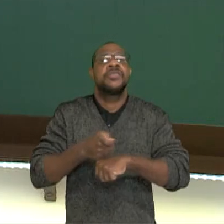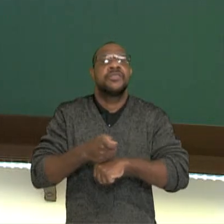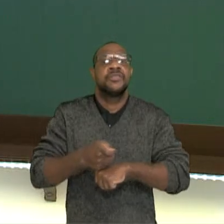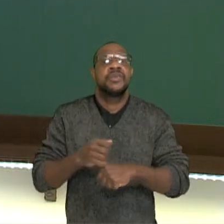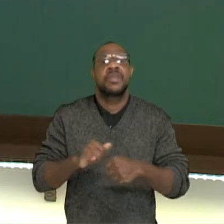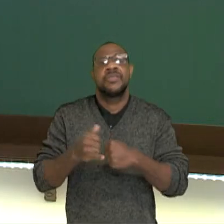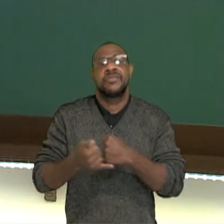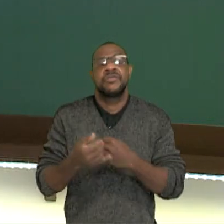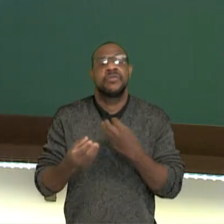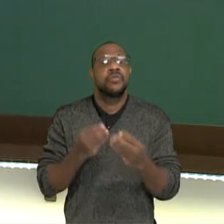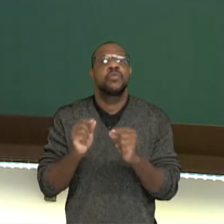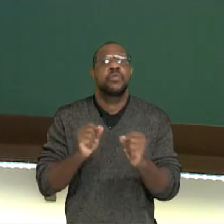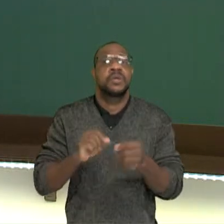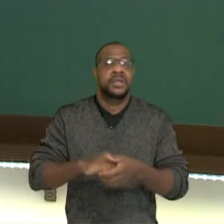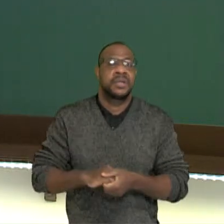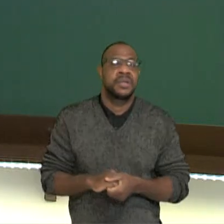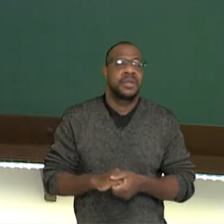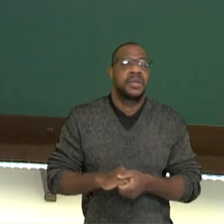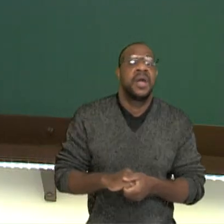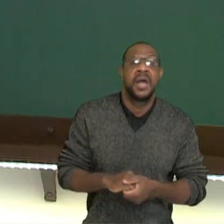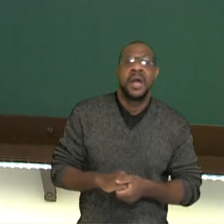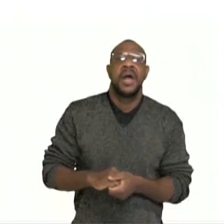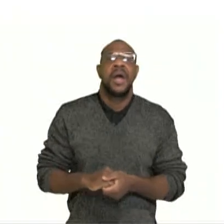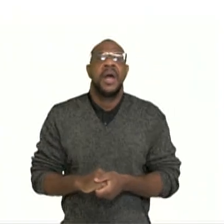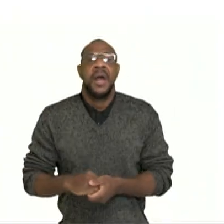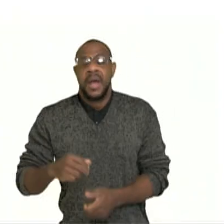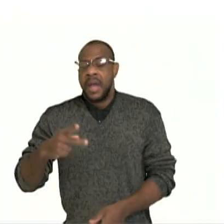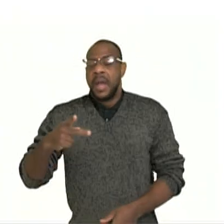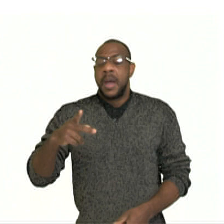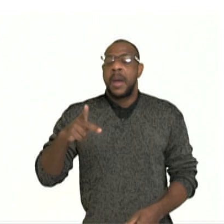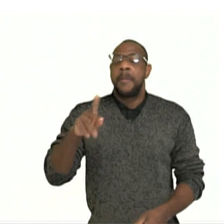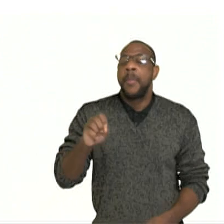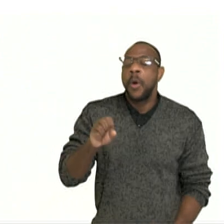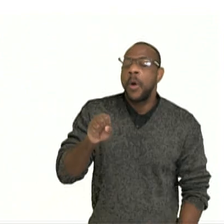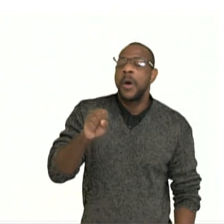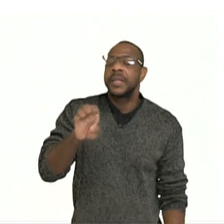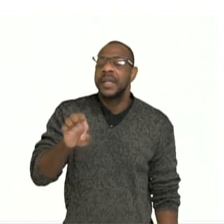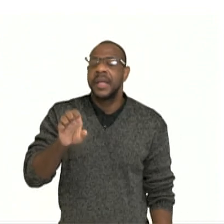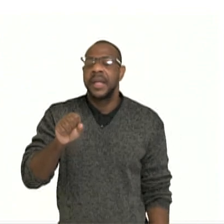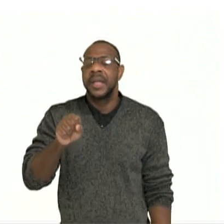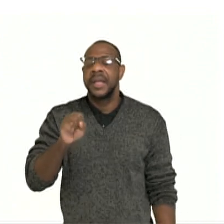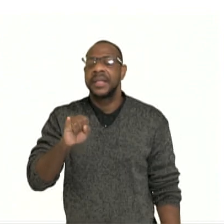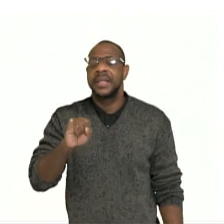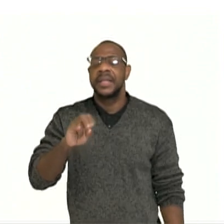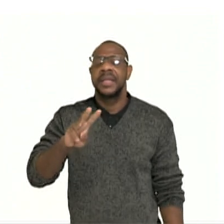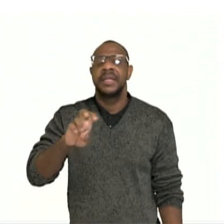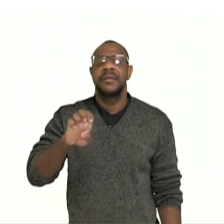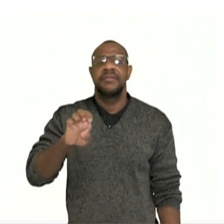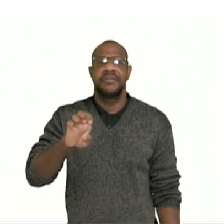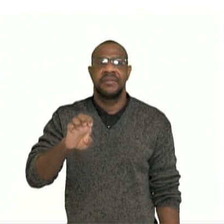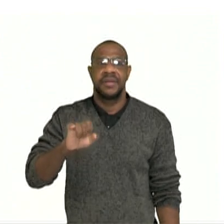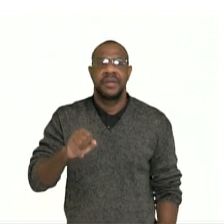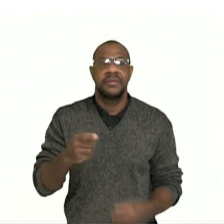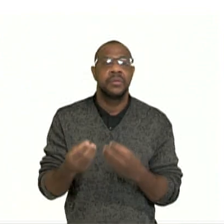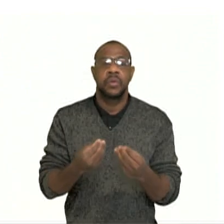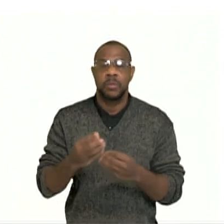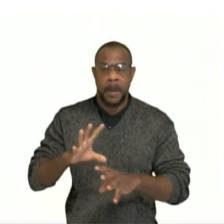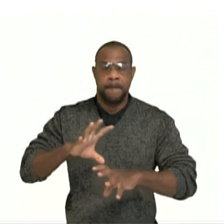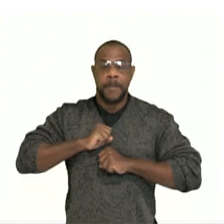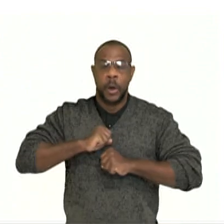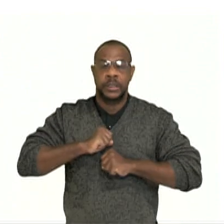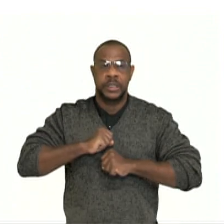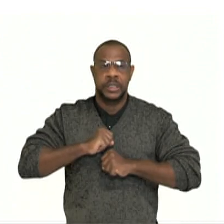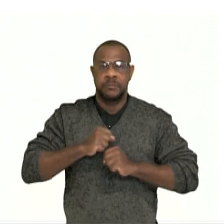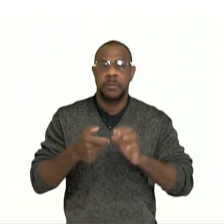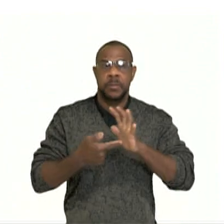Adjetivos possessivos sempre precederão um substantivo dentro da frase. Então, ele vai indicar, o adjetivo possessivo vai